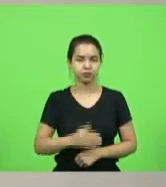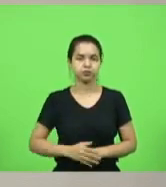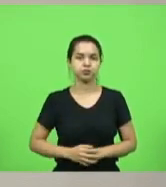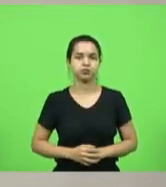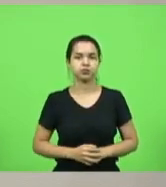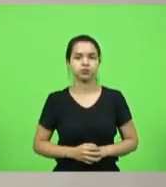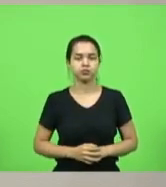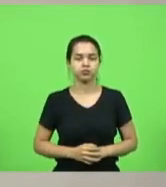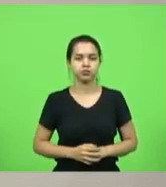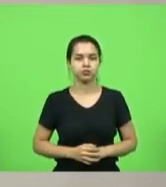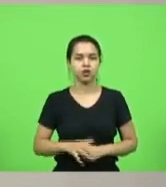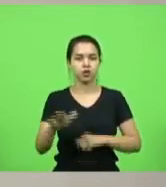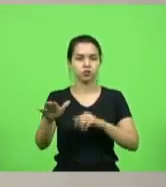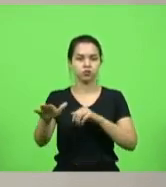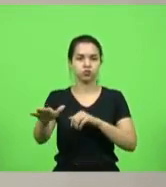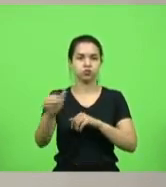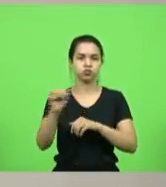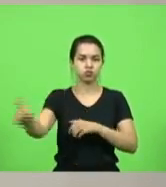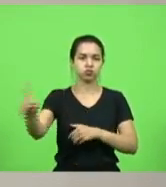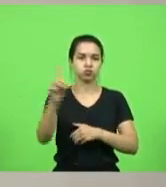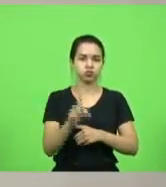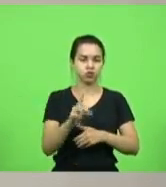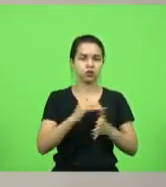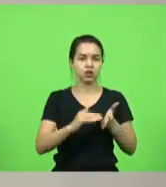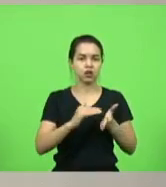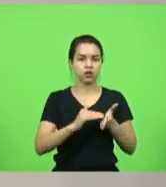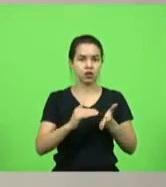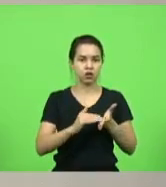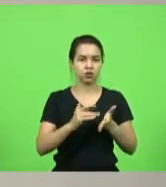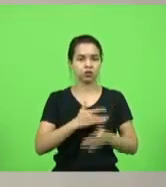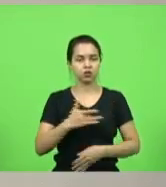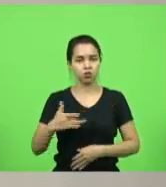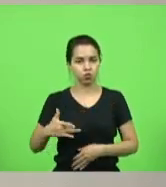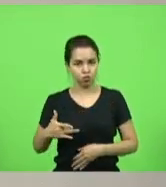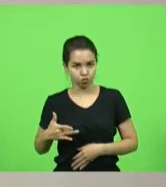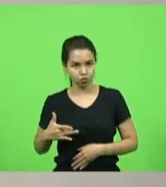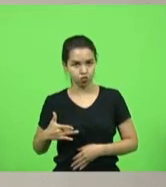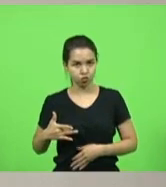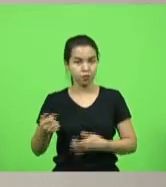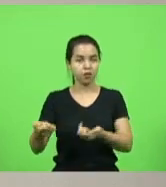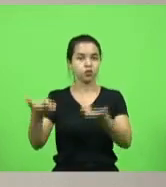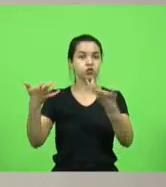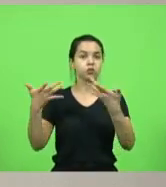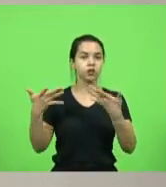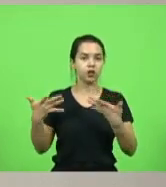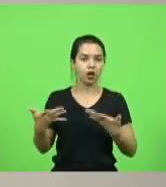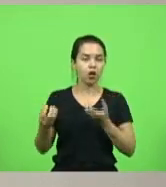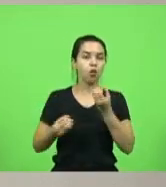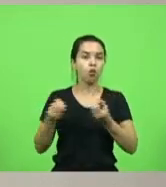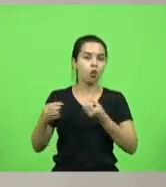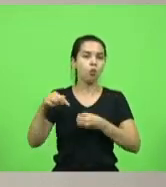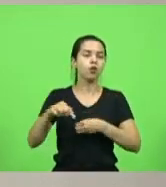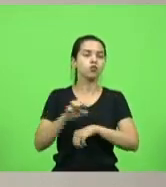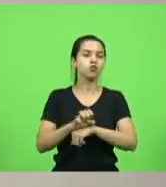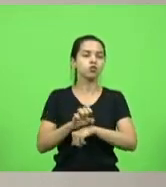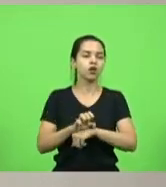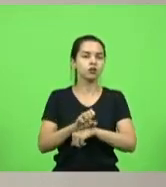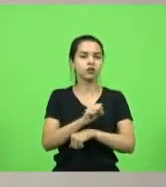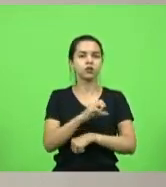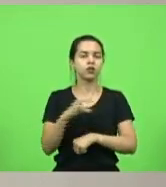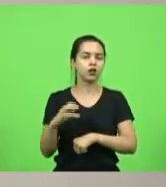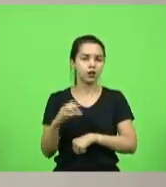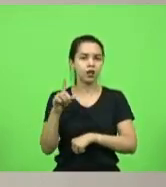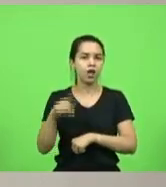solicitando a convocação do secretário de Estado da Saúde para prestar esclarecimentos quanto ao estado de Santa Catarina ser um dos estados